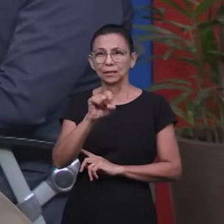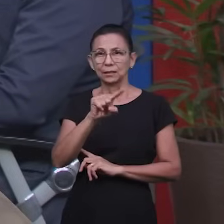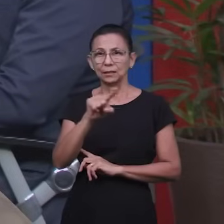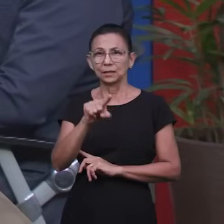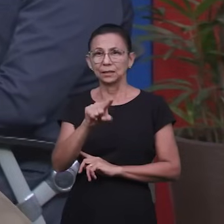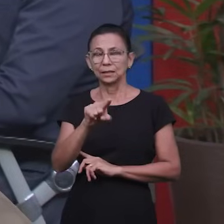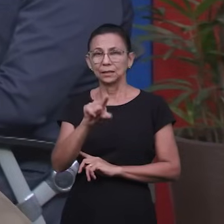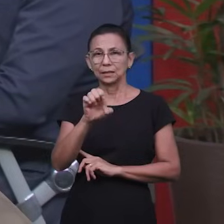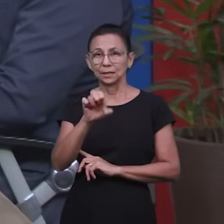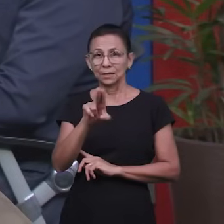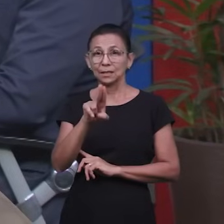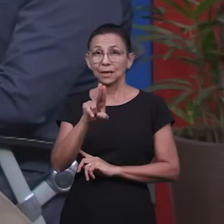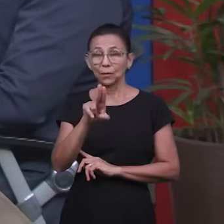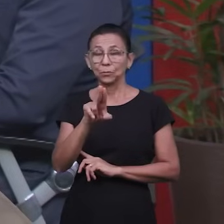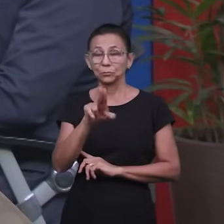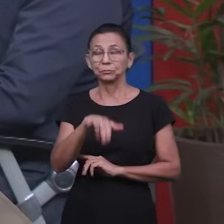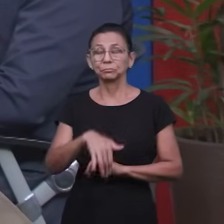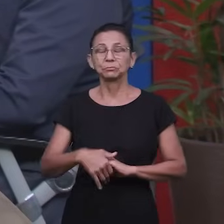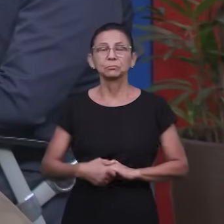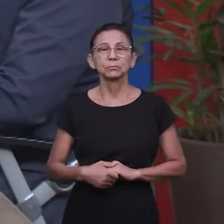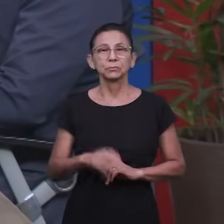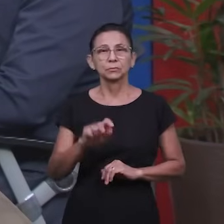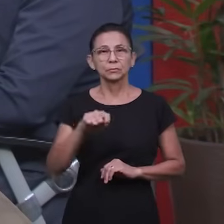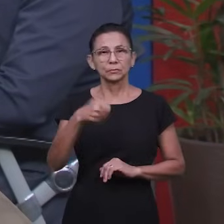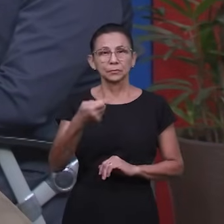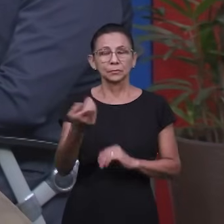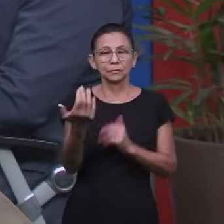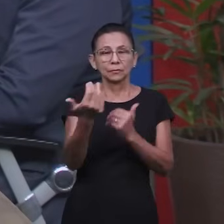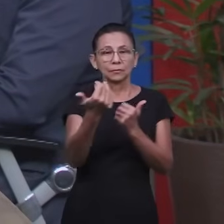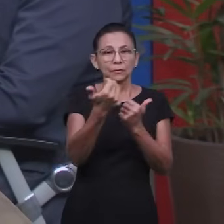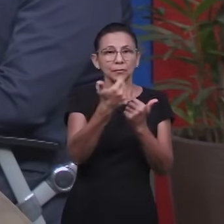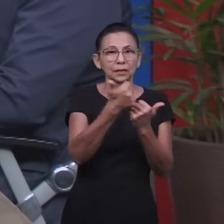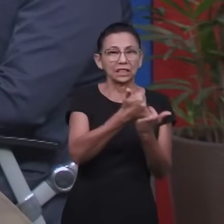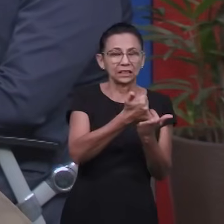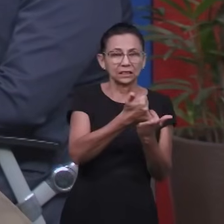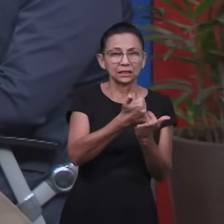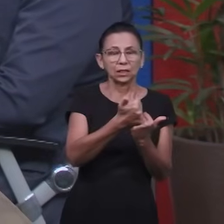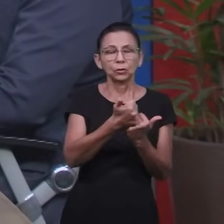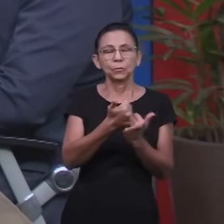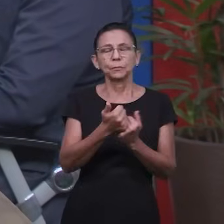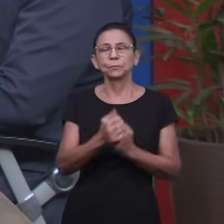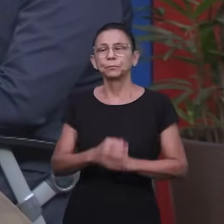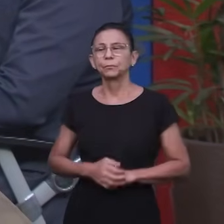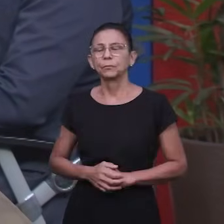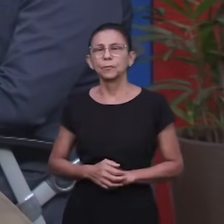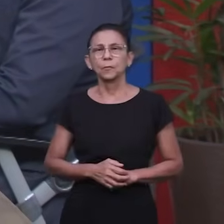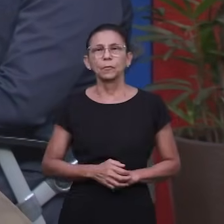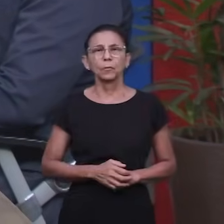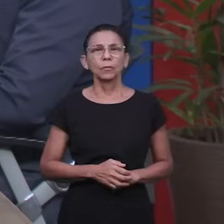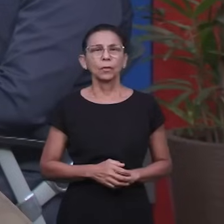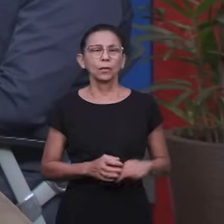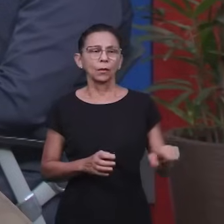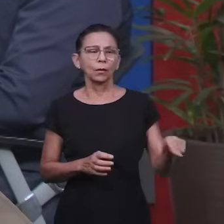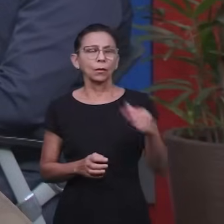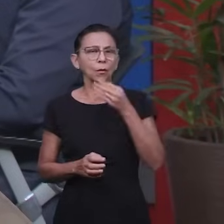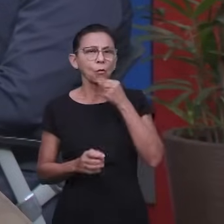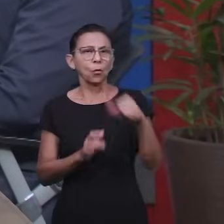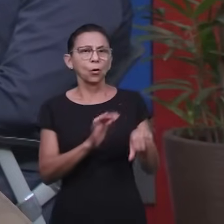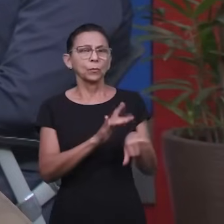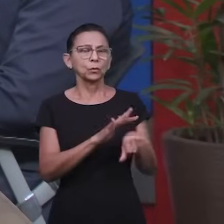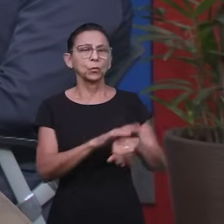lava-te 7 vezes do Jordão e serás curado. Então, a missão dos pastores, a forma que os pastores atendem ali no